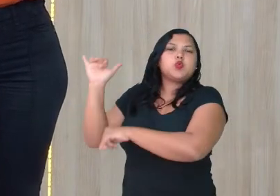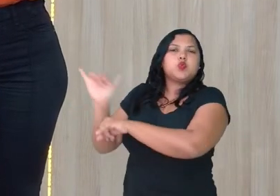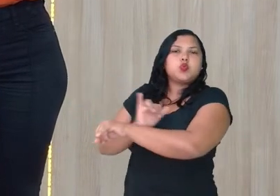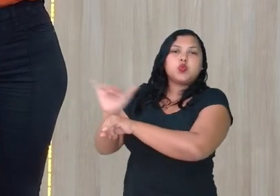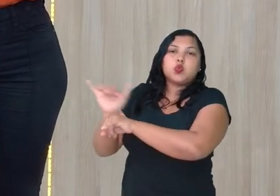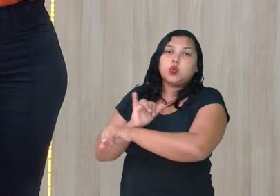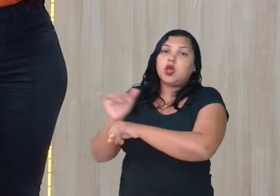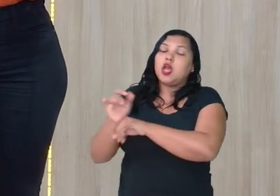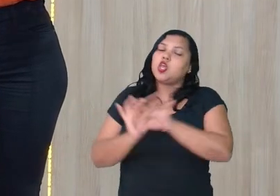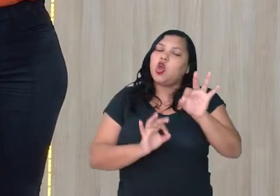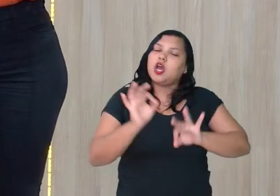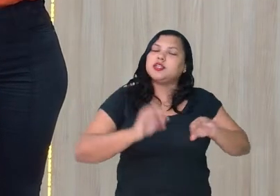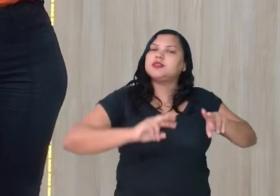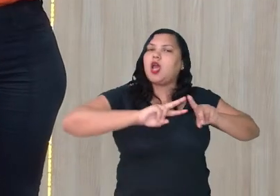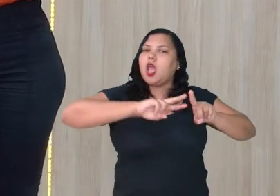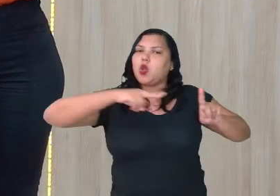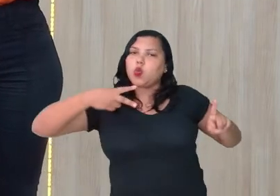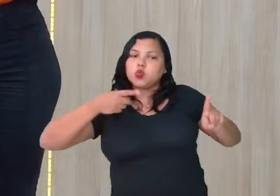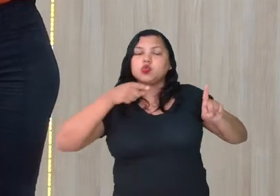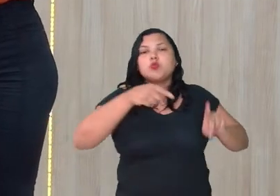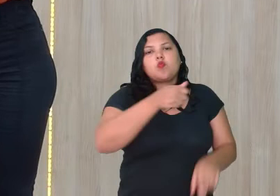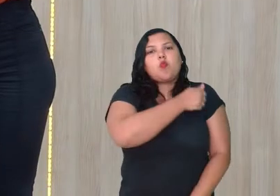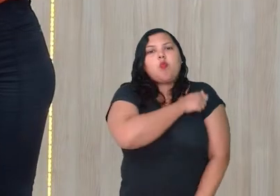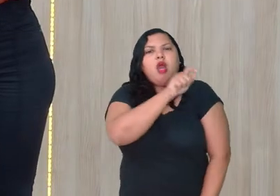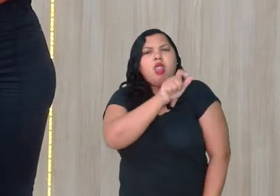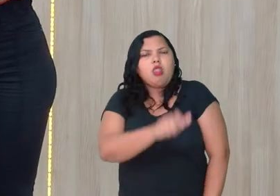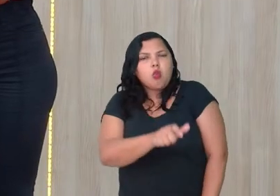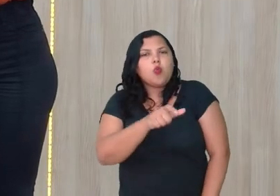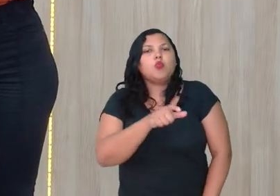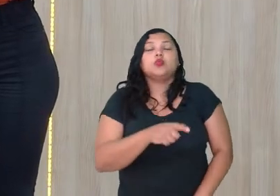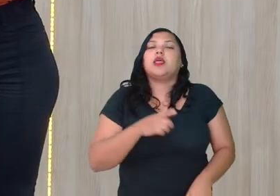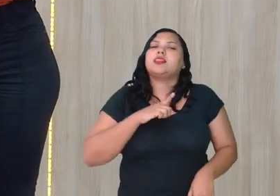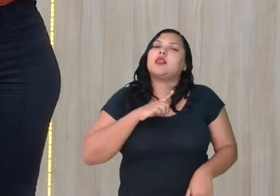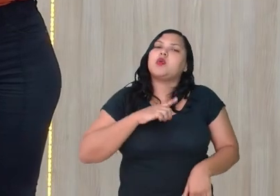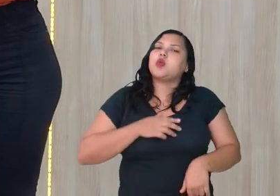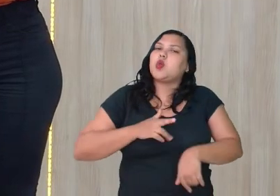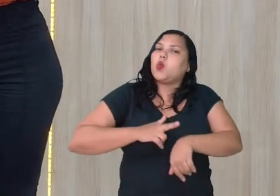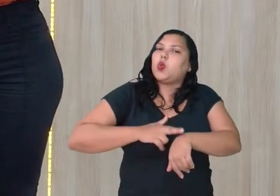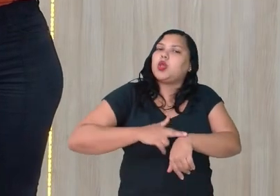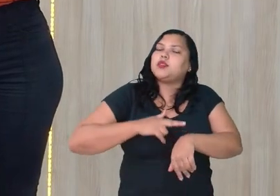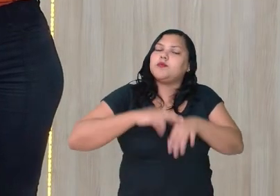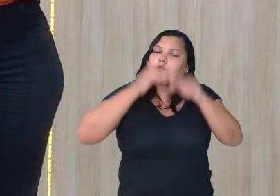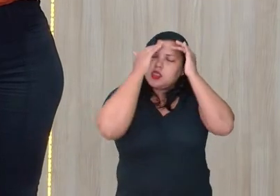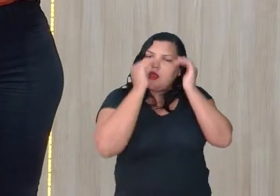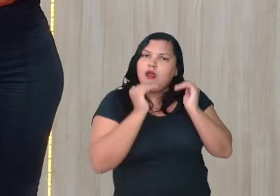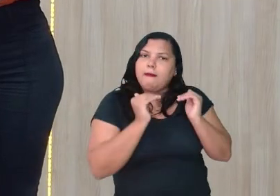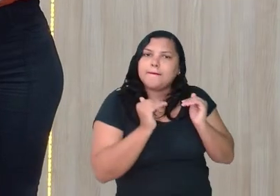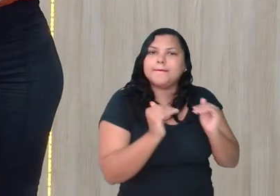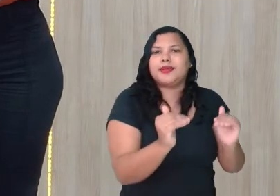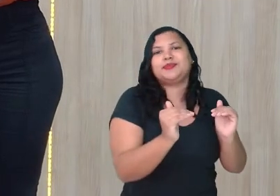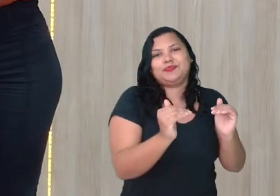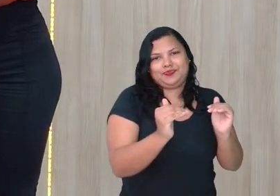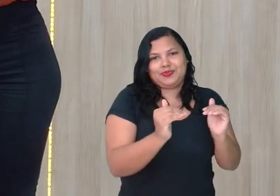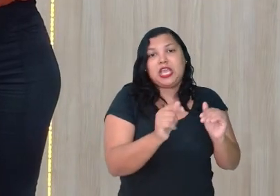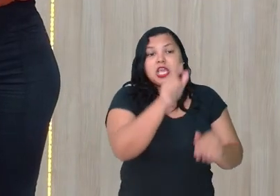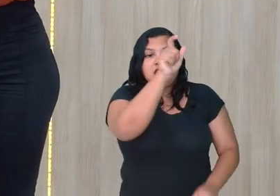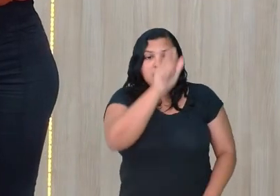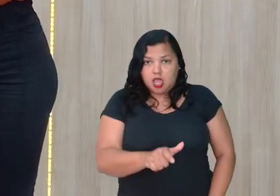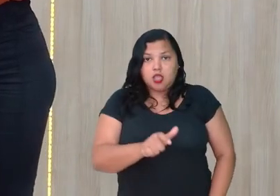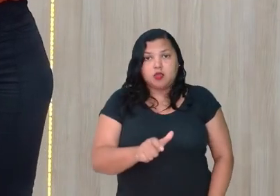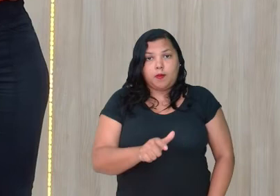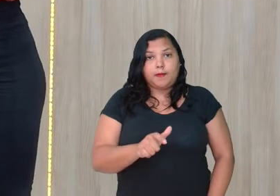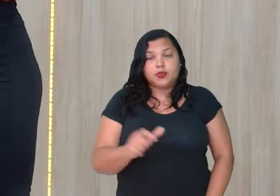recursos significativos, para que o tempo pedagógico do estudante seja respeitado e que ele seja respeitado também no seu